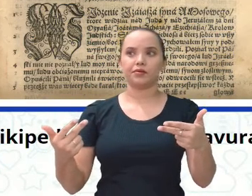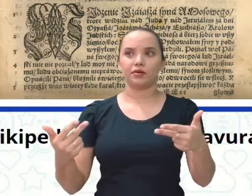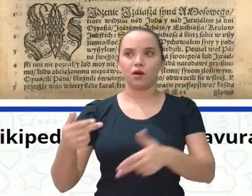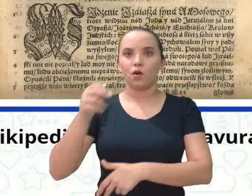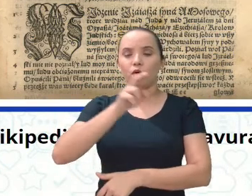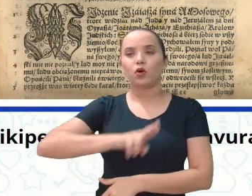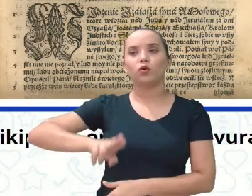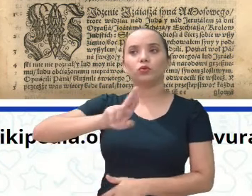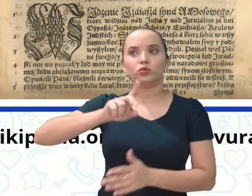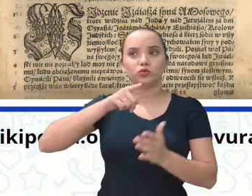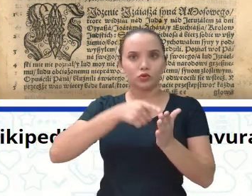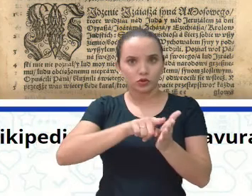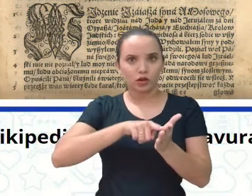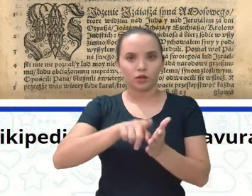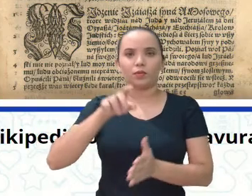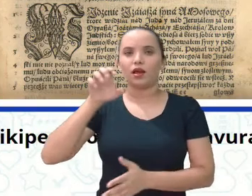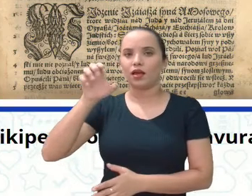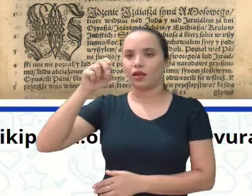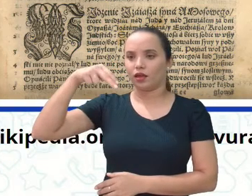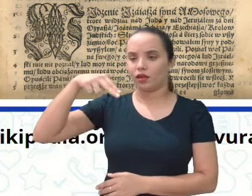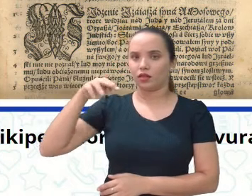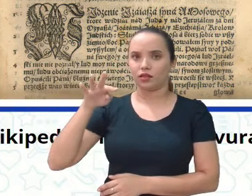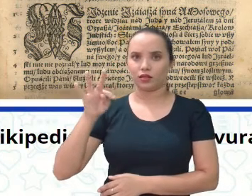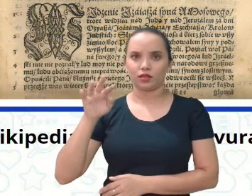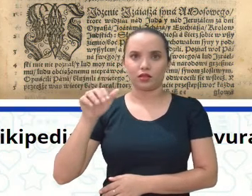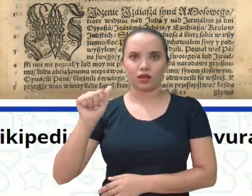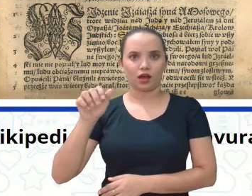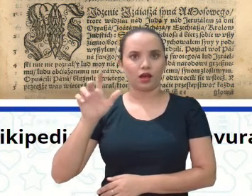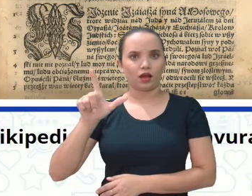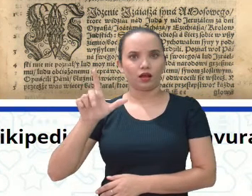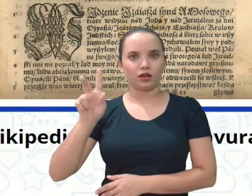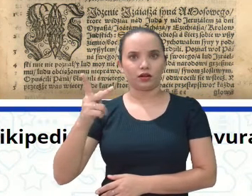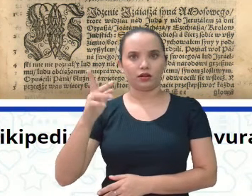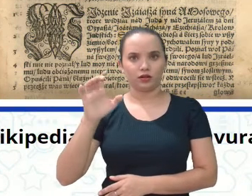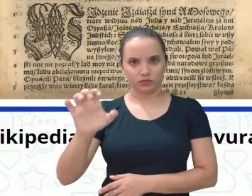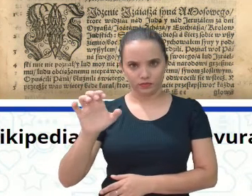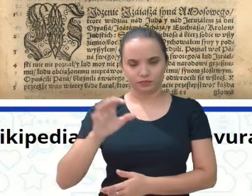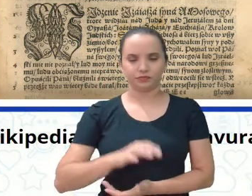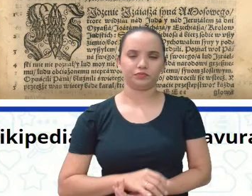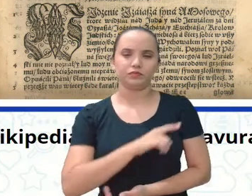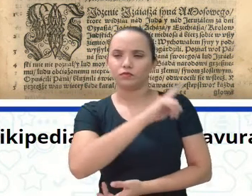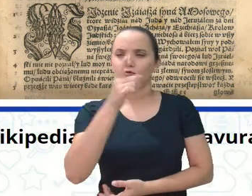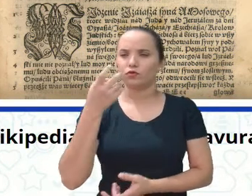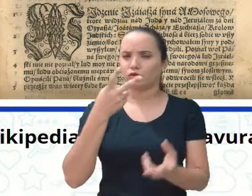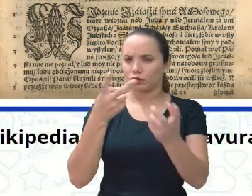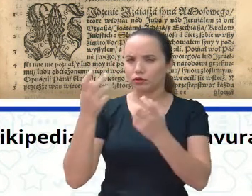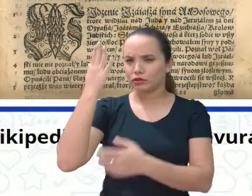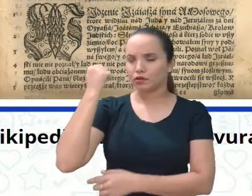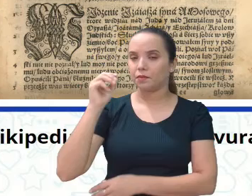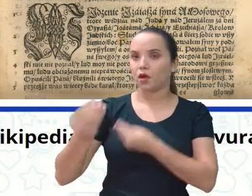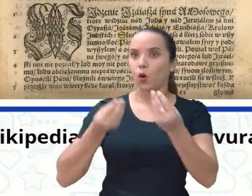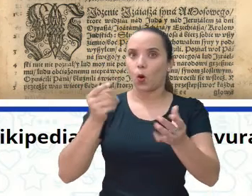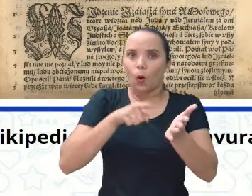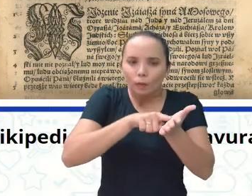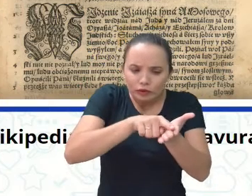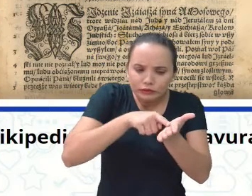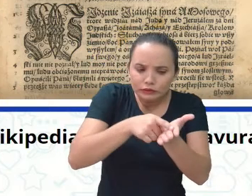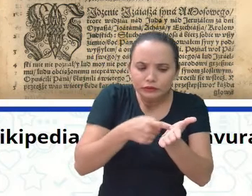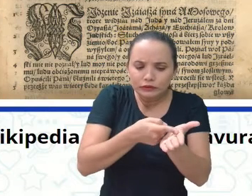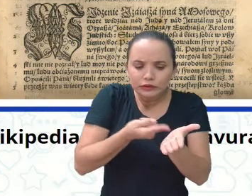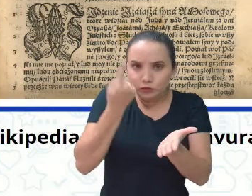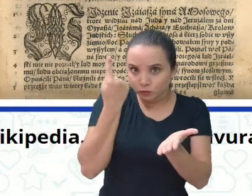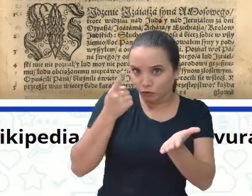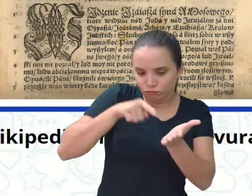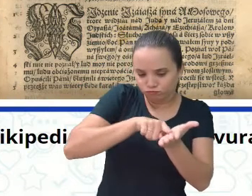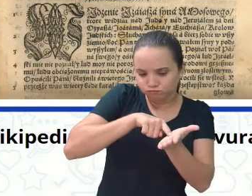dos materiais de entalhe, né? As goivas e tal, para que vocês possam ver. E também um